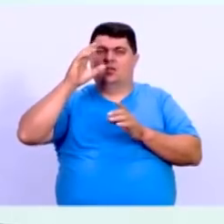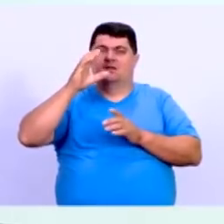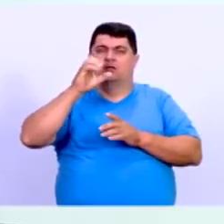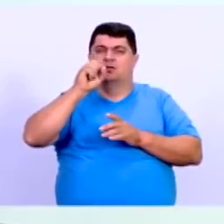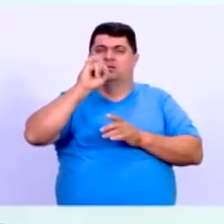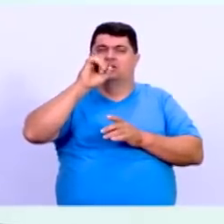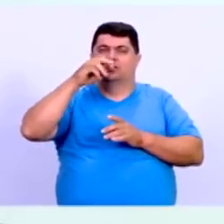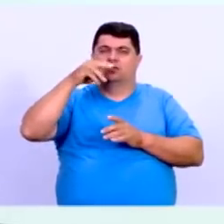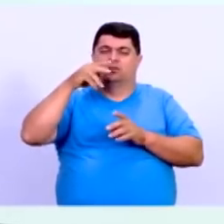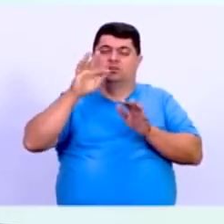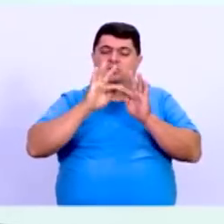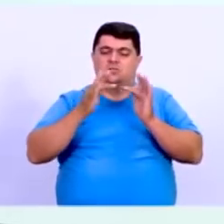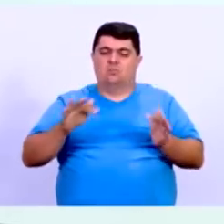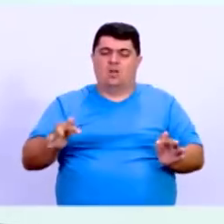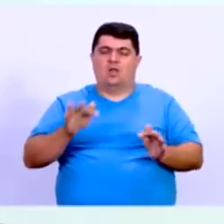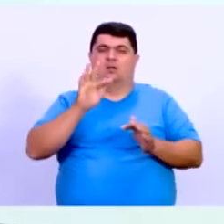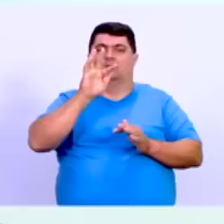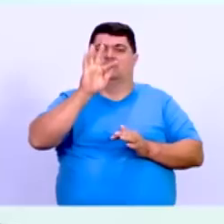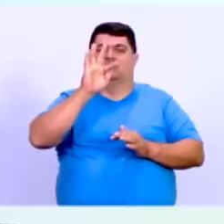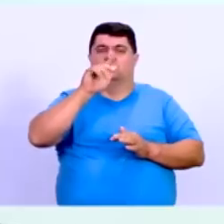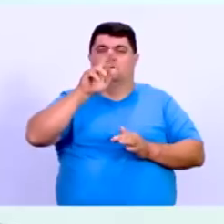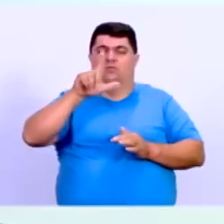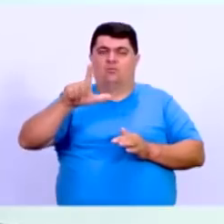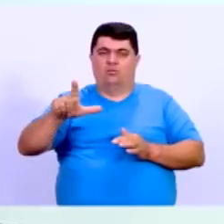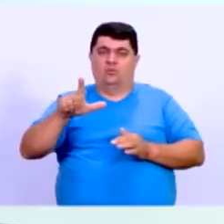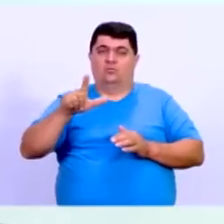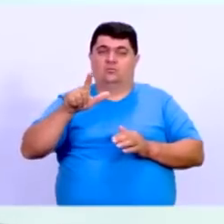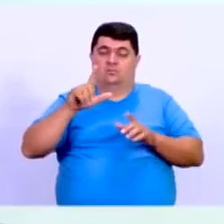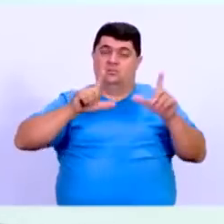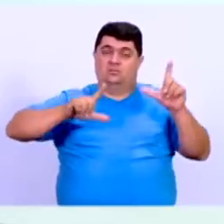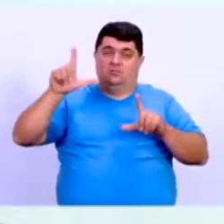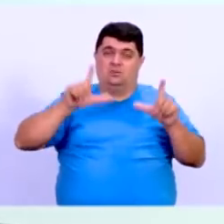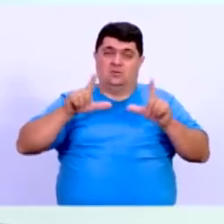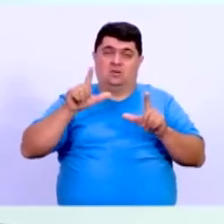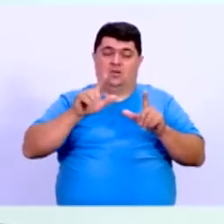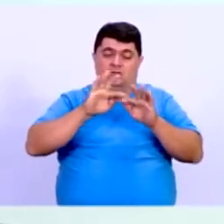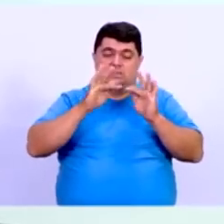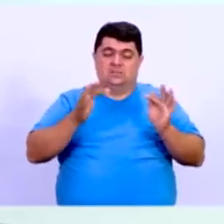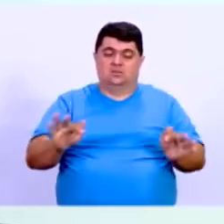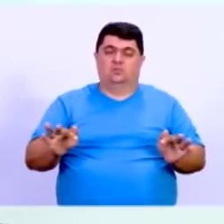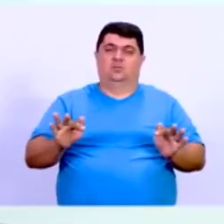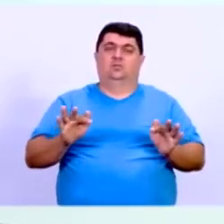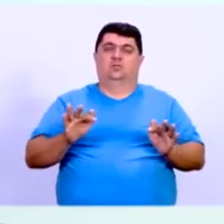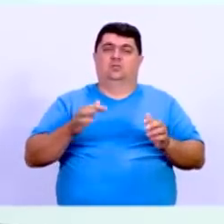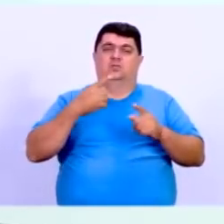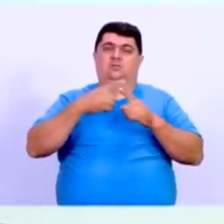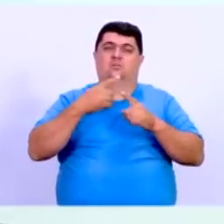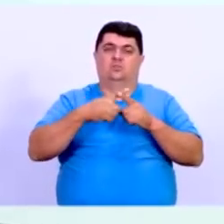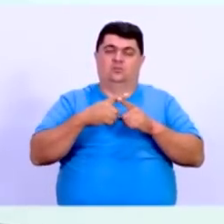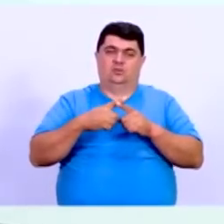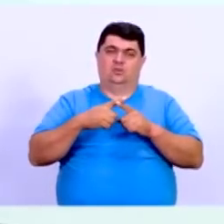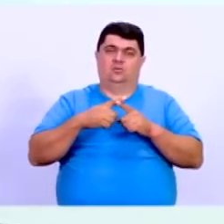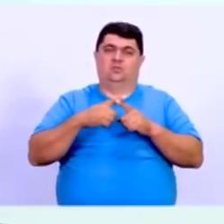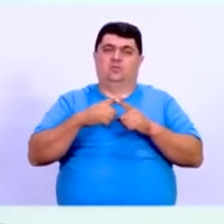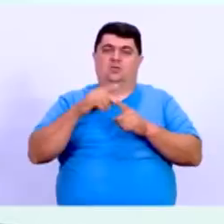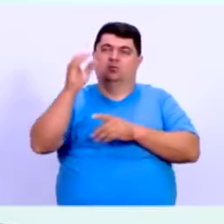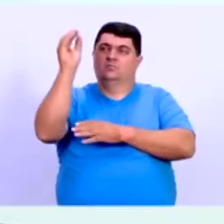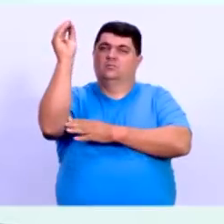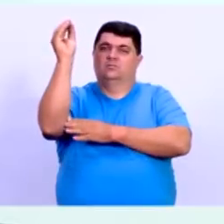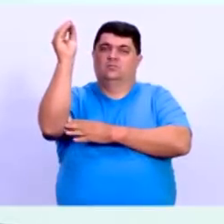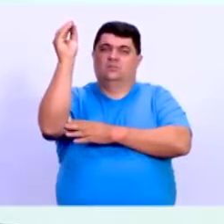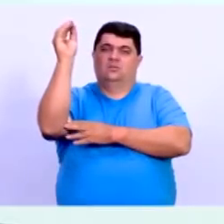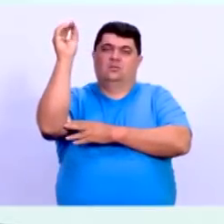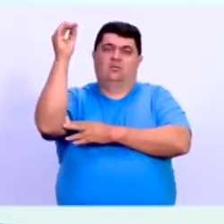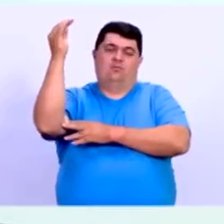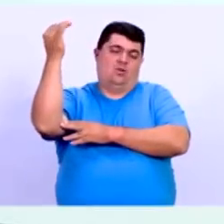simplex, né? Full duplex, half duplex? A TV é um exemplo de simplex, porque a estação, a antena, ela vai